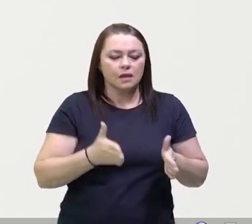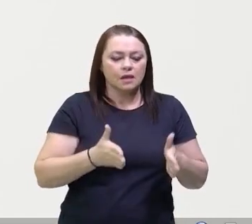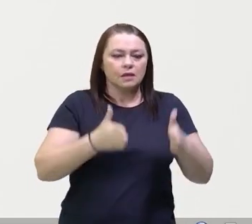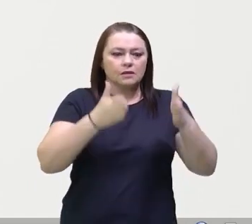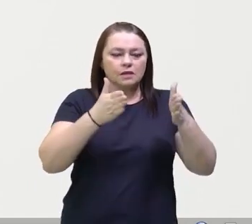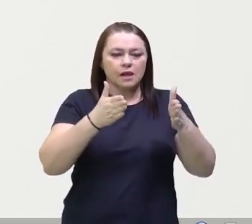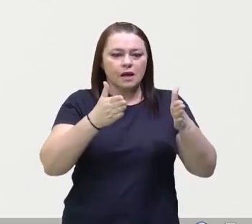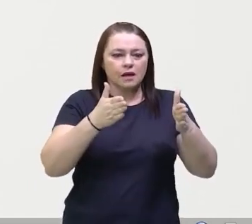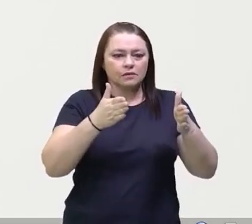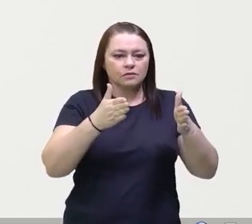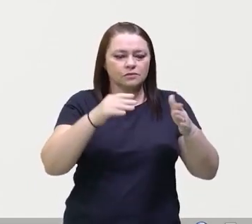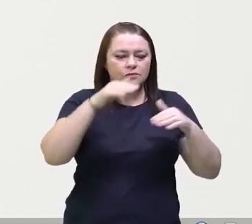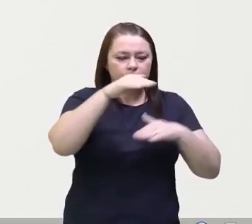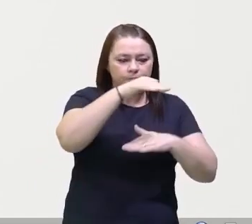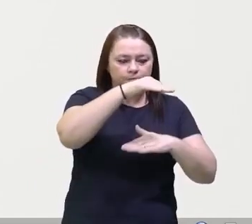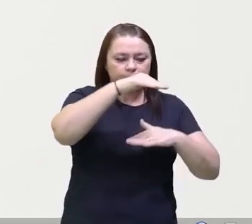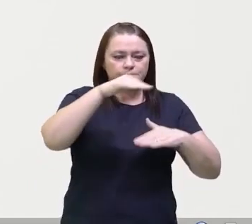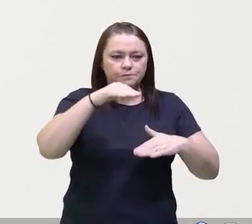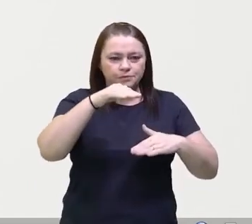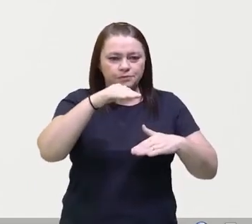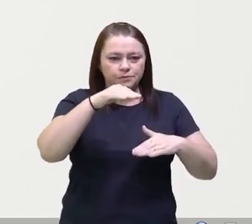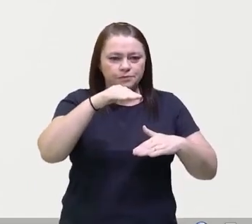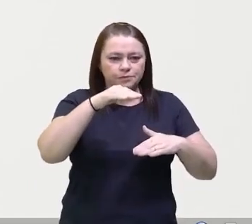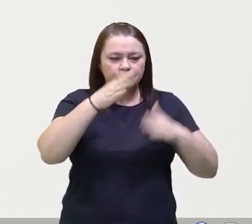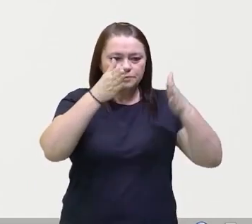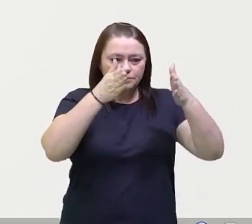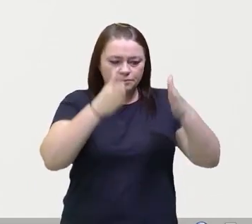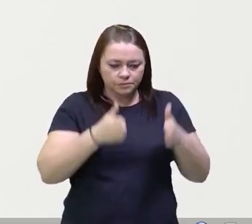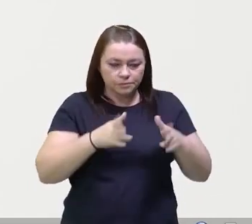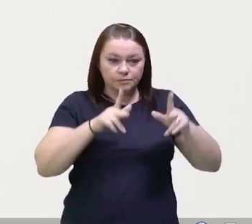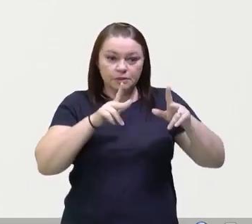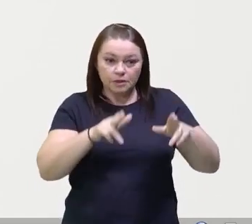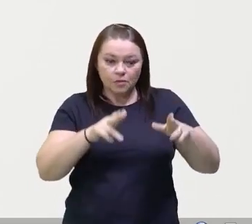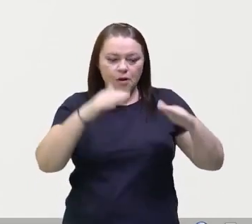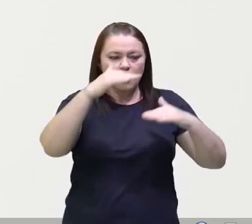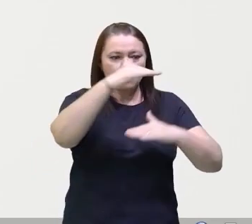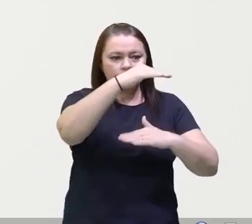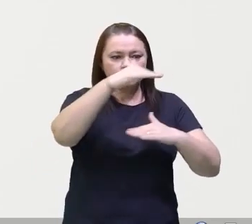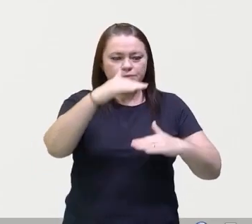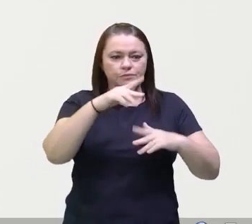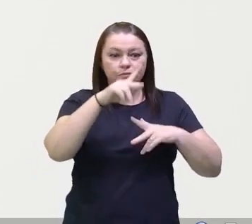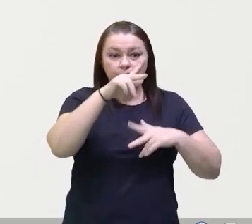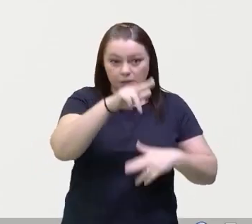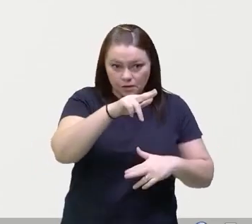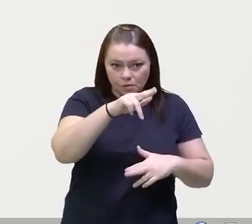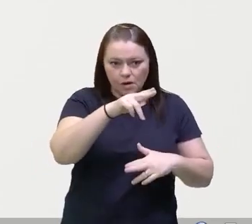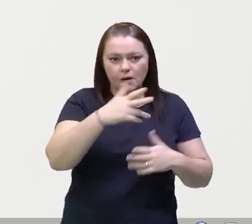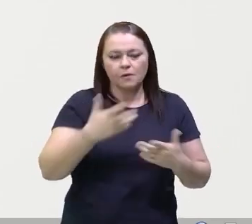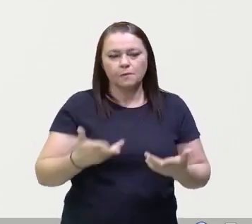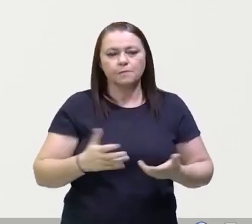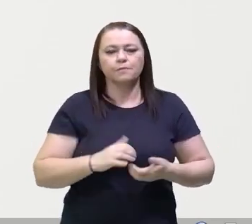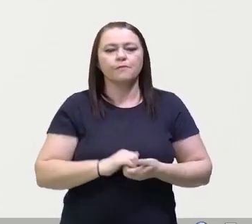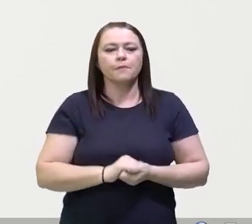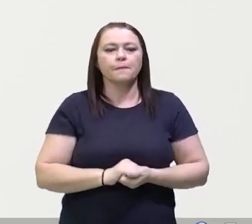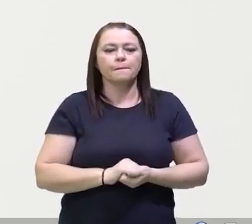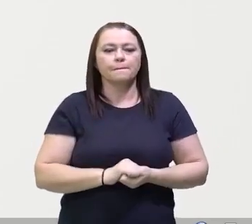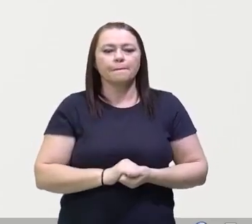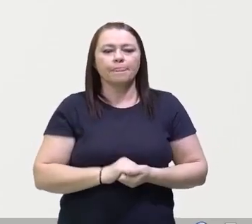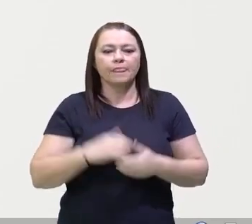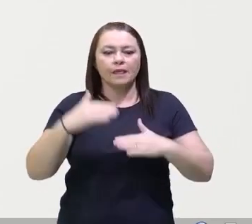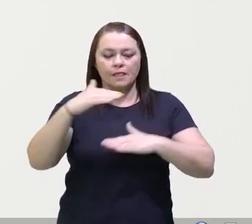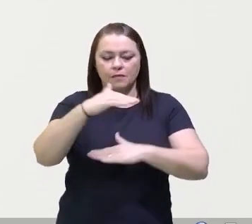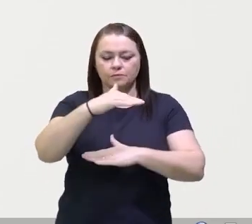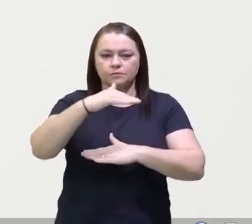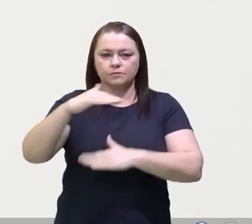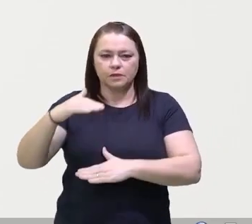opostos, paralelos, iguais, não é verdade? Então, lado oposto, igual. Ou seja, se aqui vale